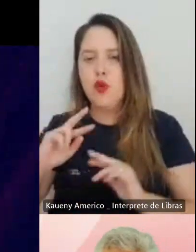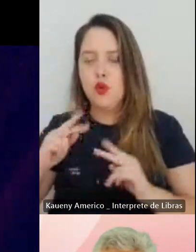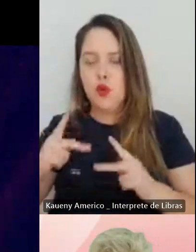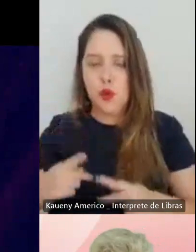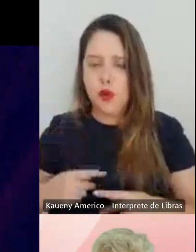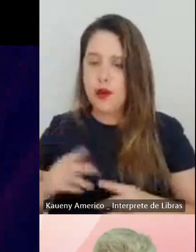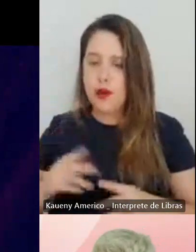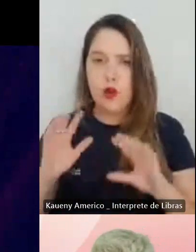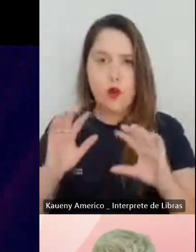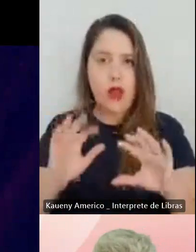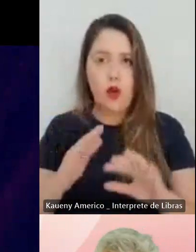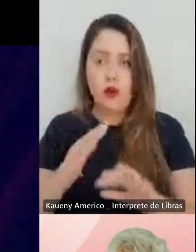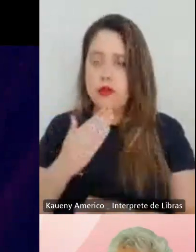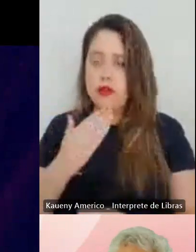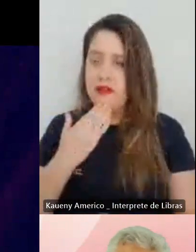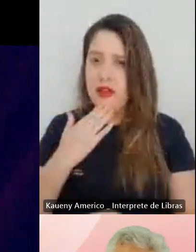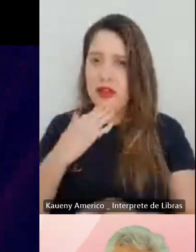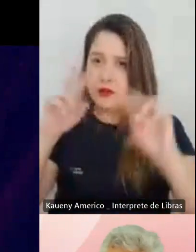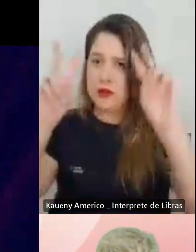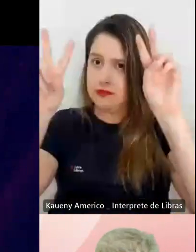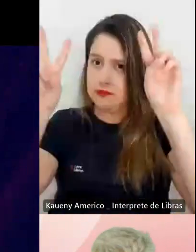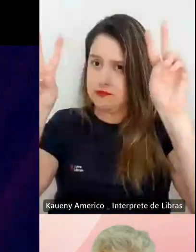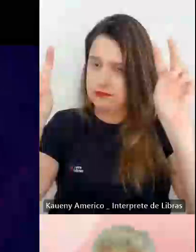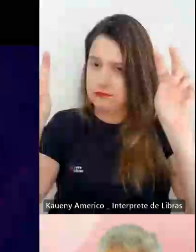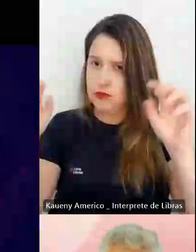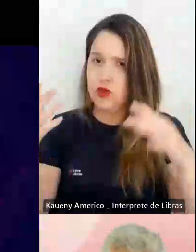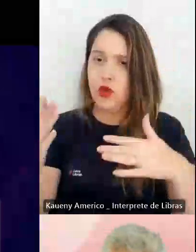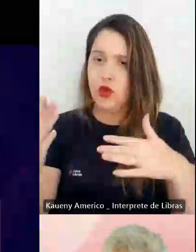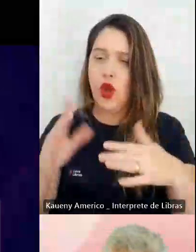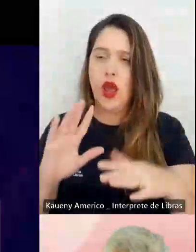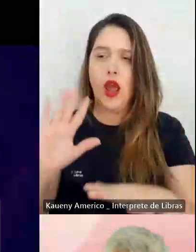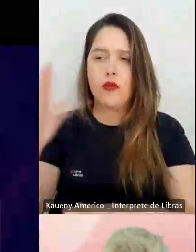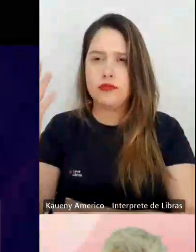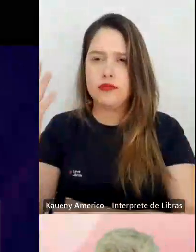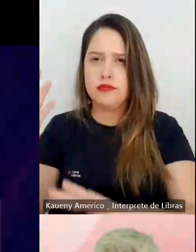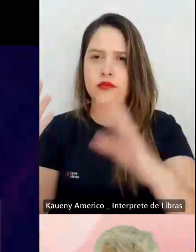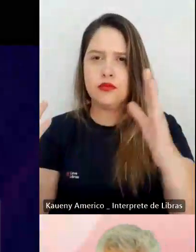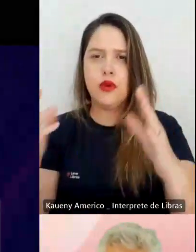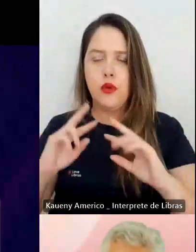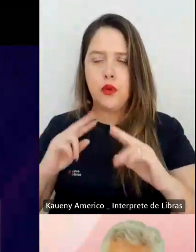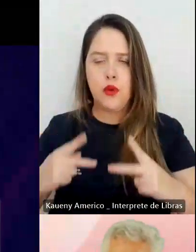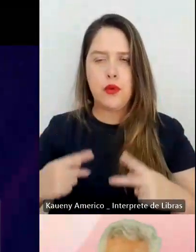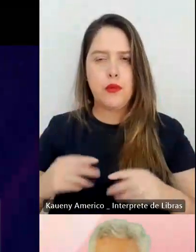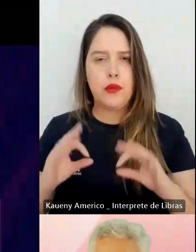efeitos, entre aspas, maléficos de alteração celular que o hormônio causa.